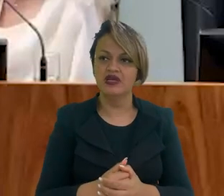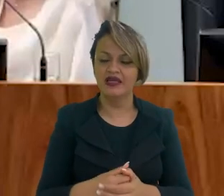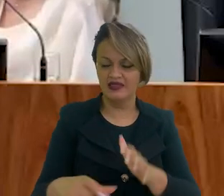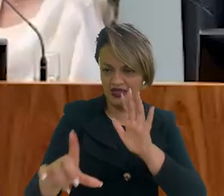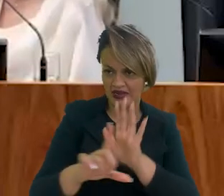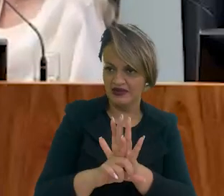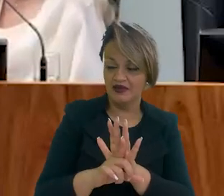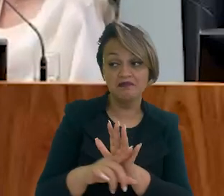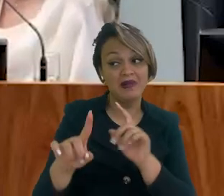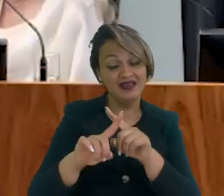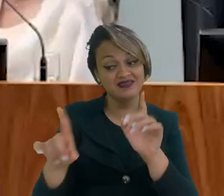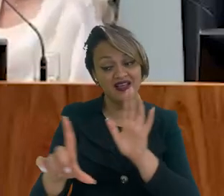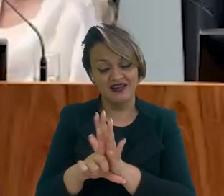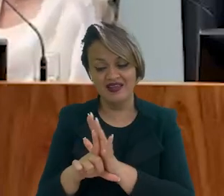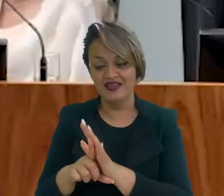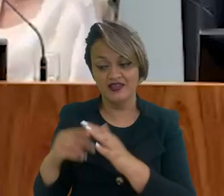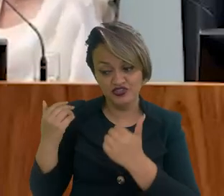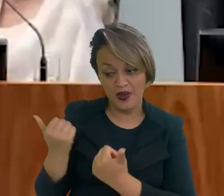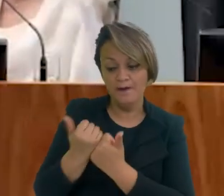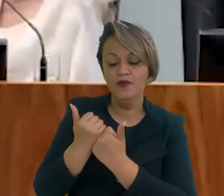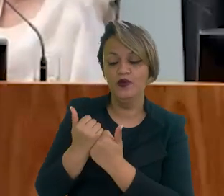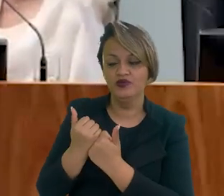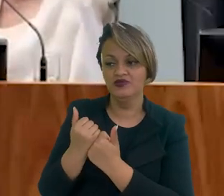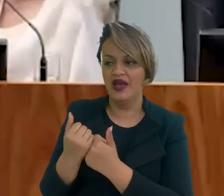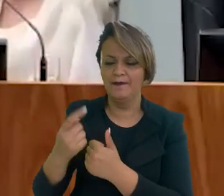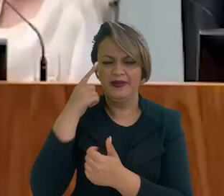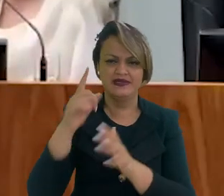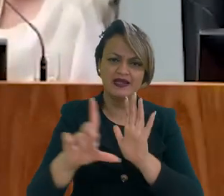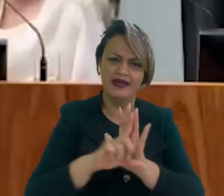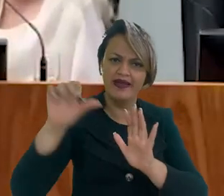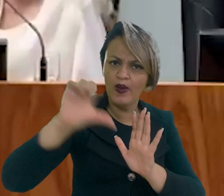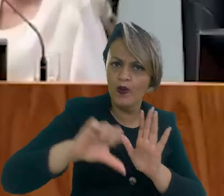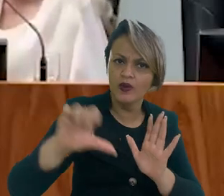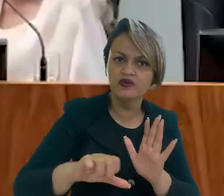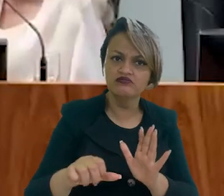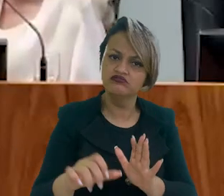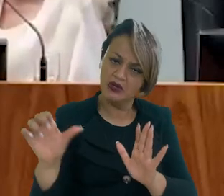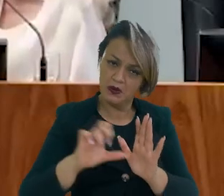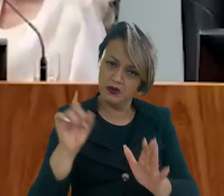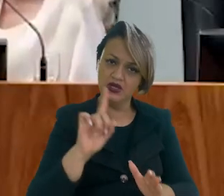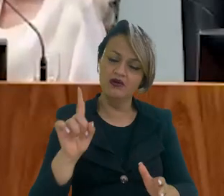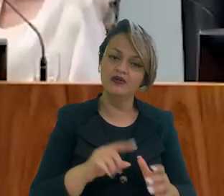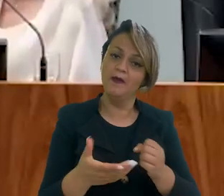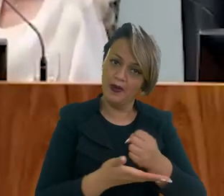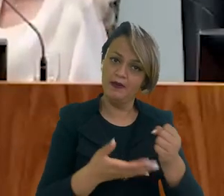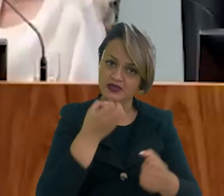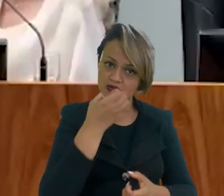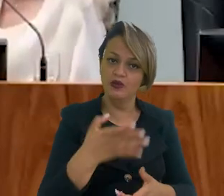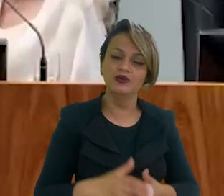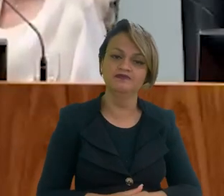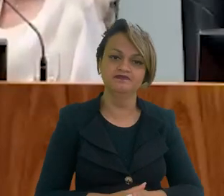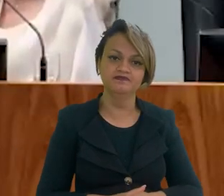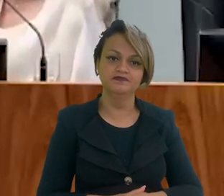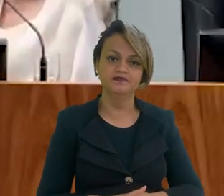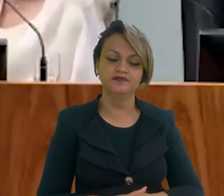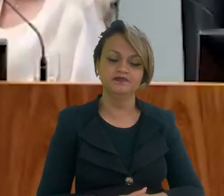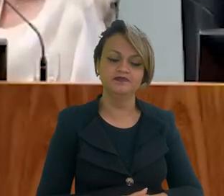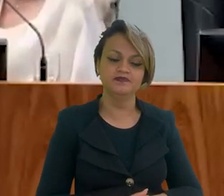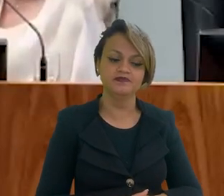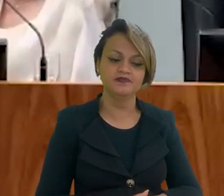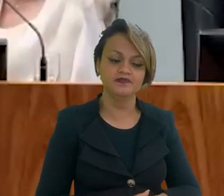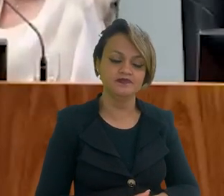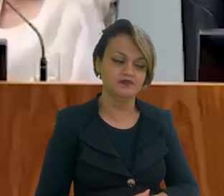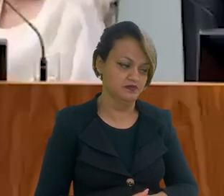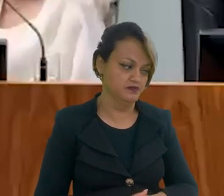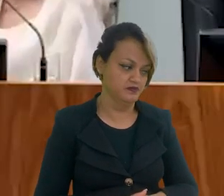a lei a divergência eu tenho a lei de auxílio né Eu quero ler para me auxiliar é porque vê a lei de uma maneira tão negativa né Eu quero